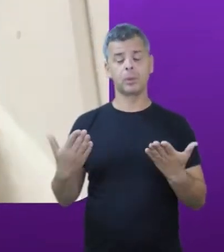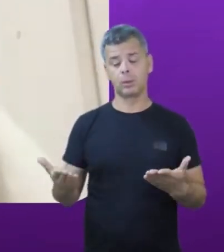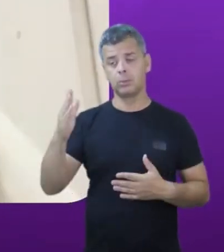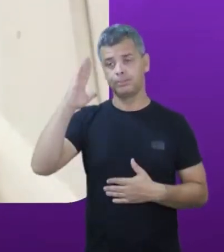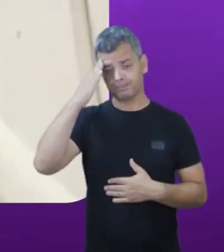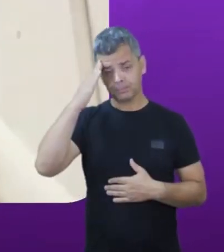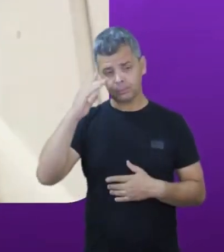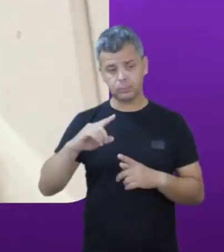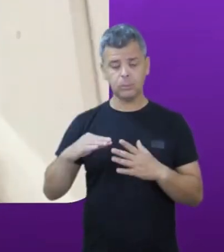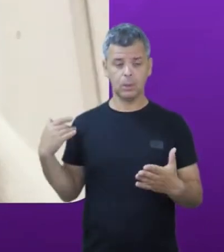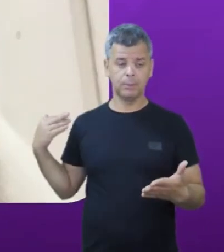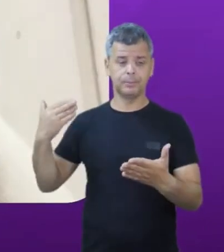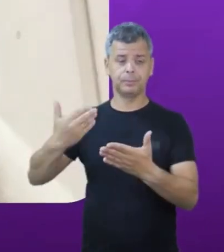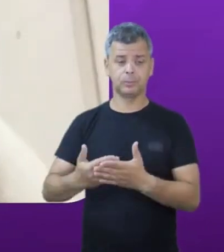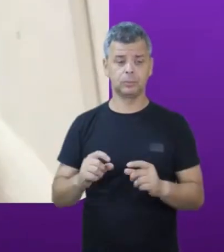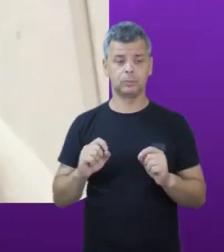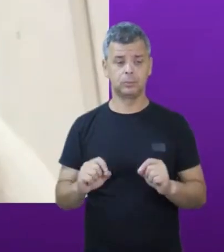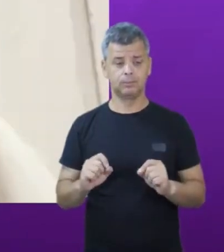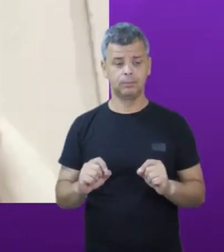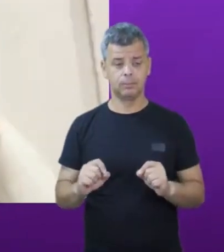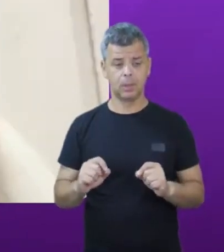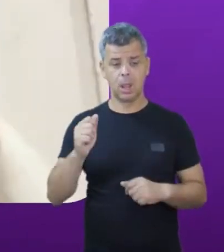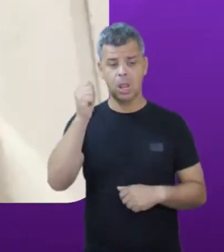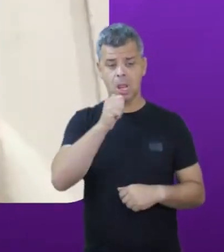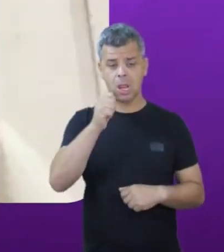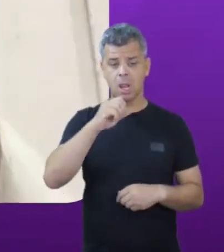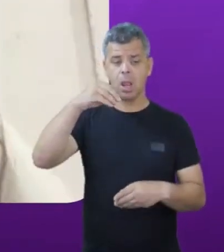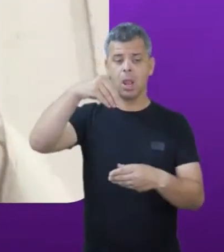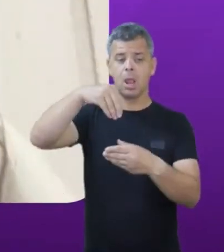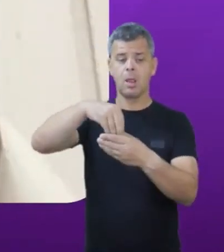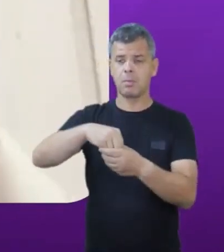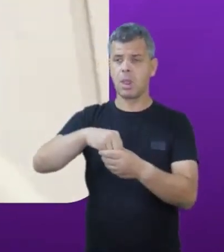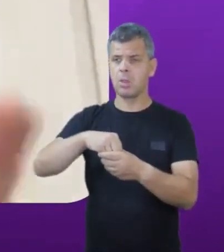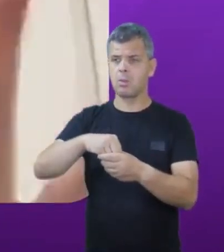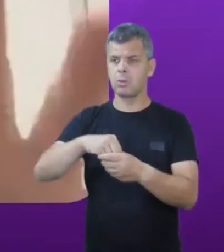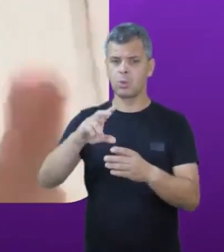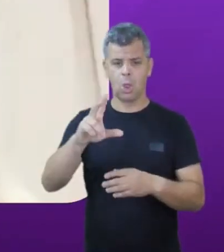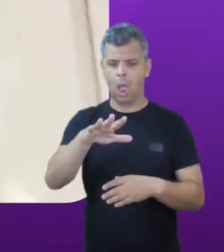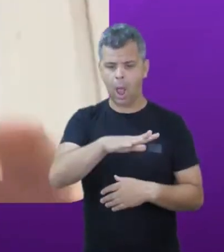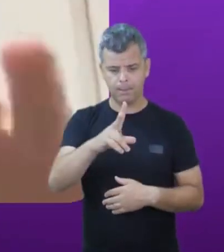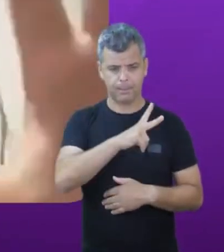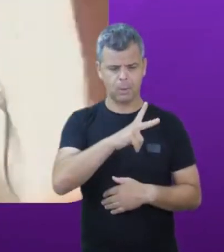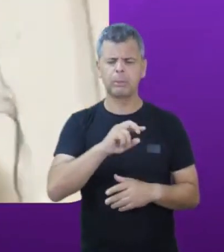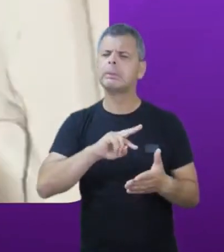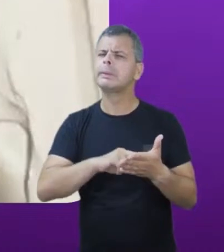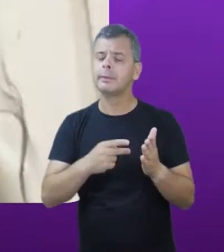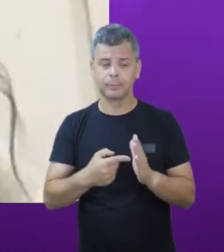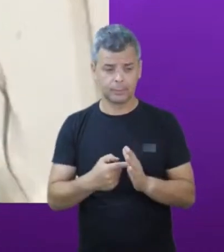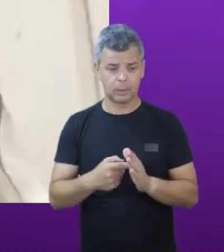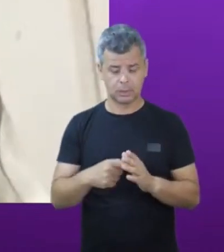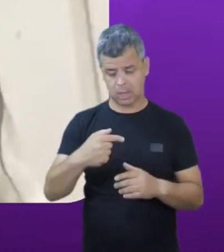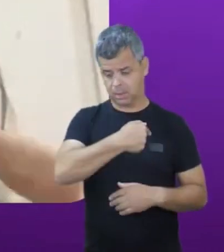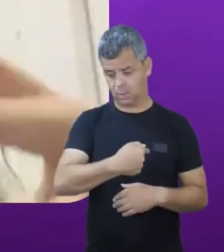compreendido durante muito tempo que a mulher estava dentro da esfera privada. E o que é isso? Existia a esfera